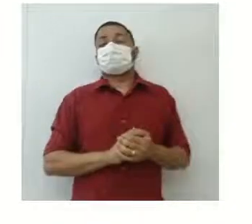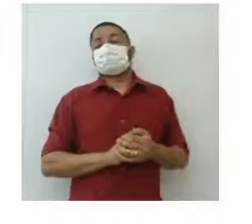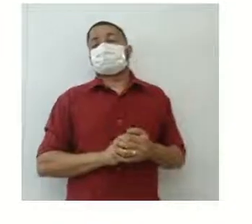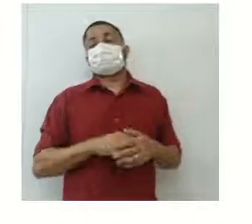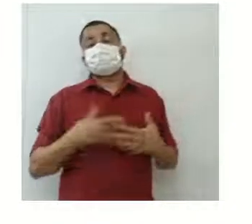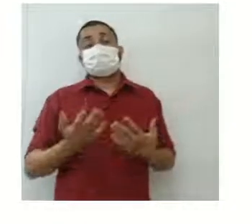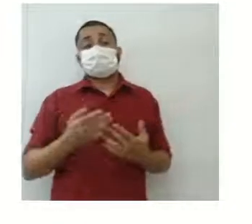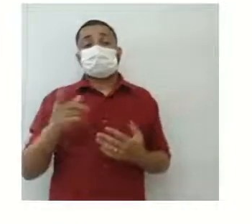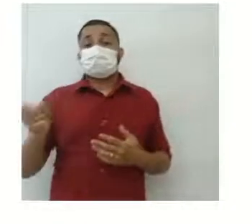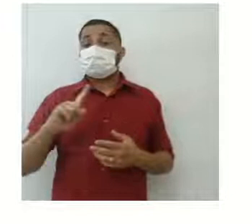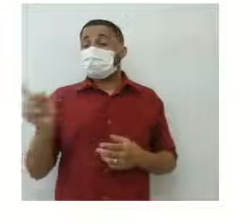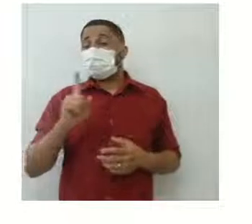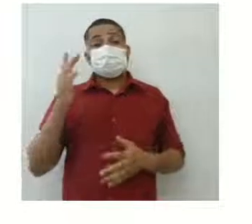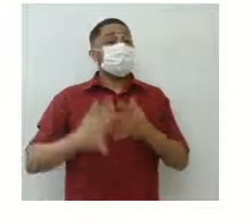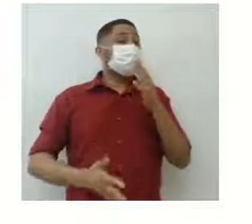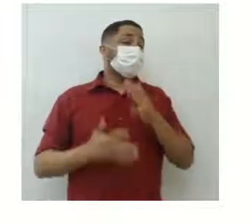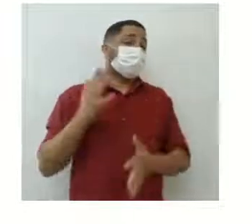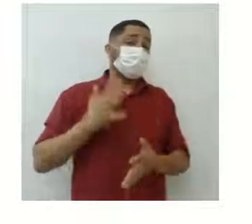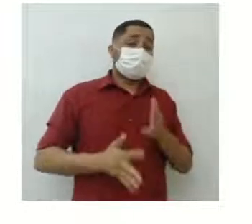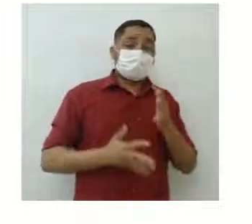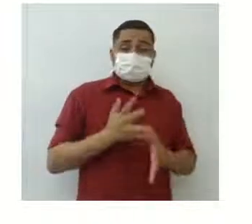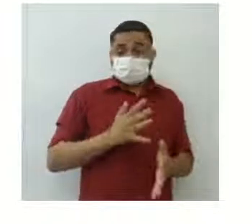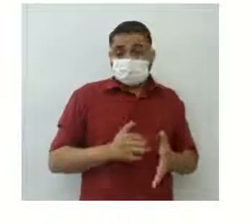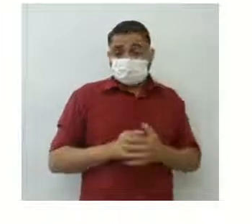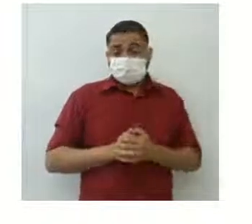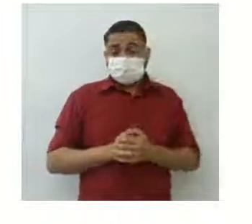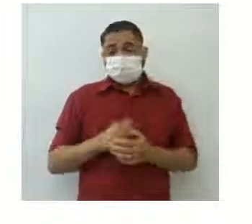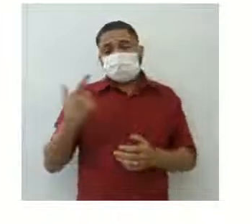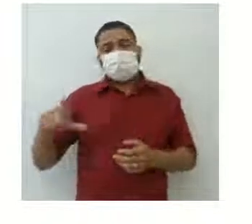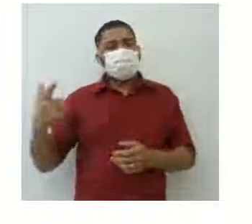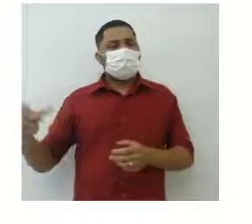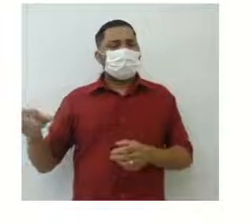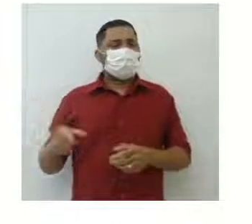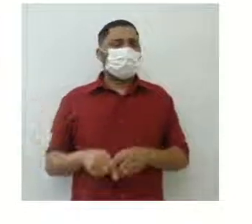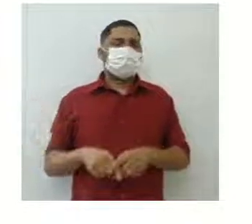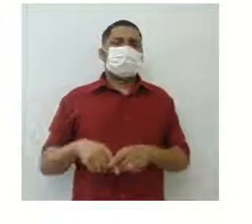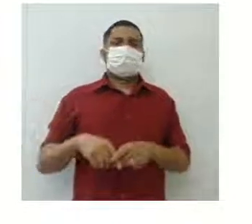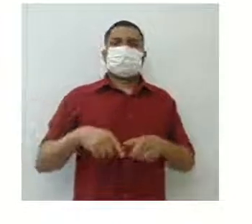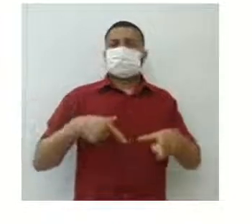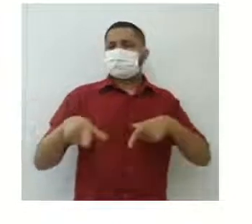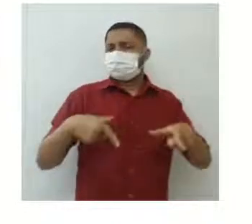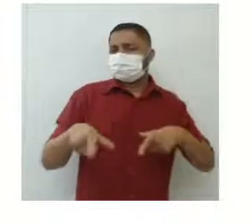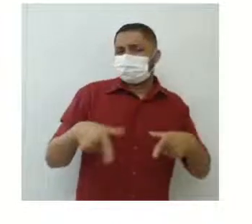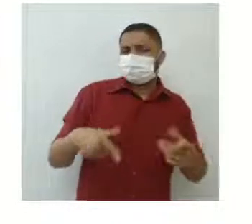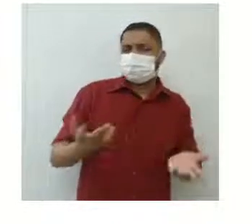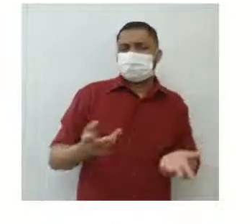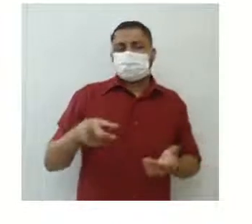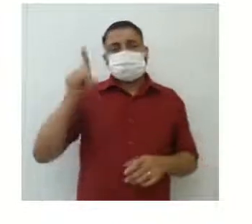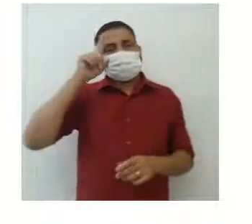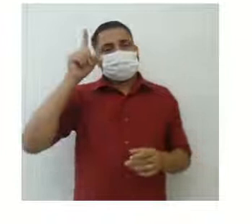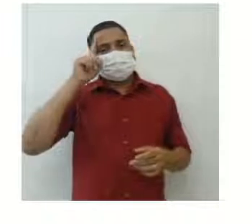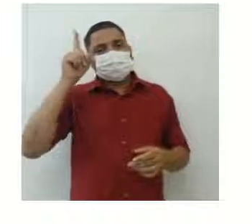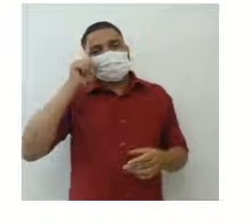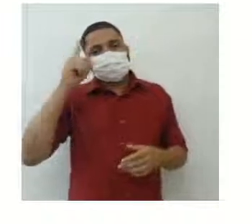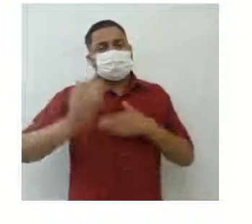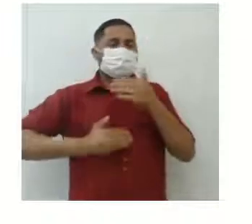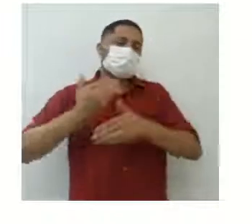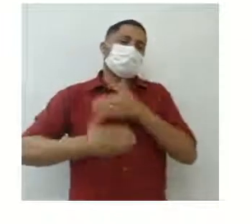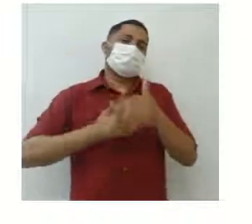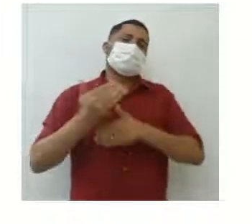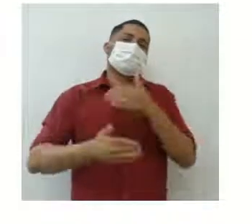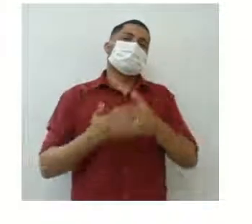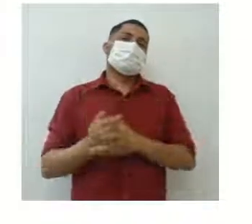desde que isso não atrapalhasse outras atividades de rotina desenvolvidas